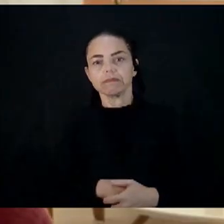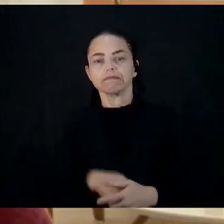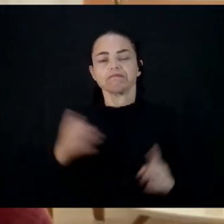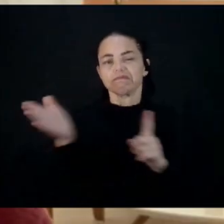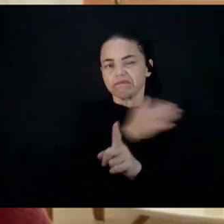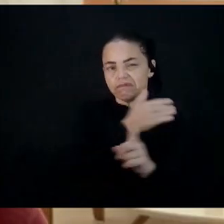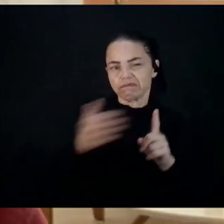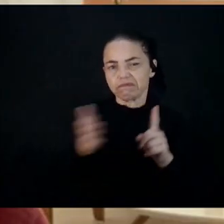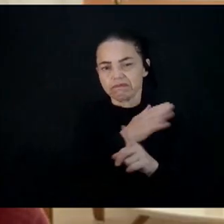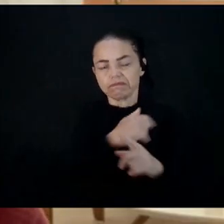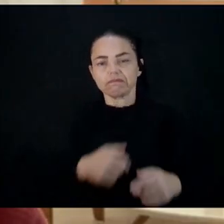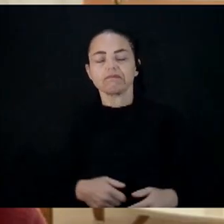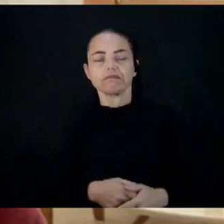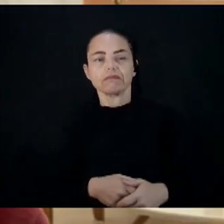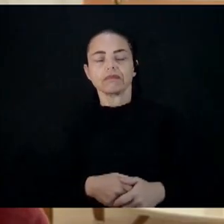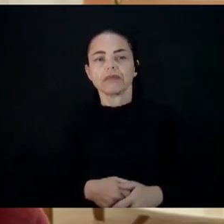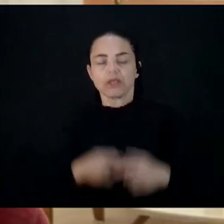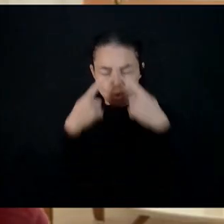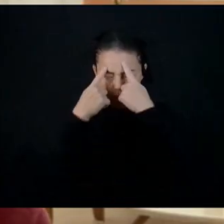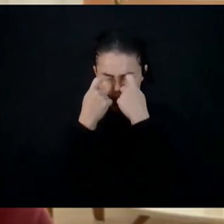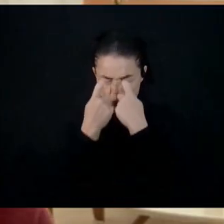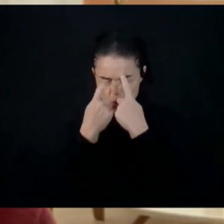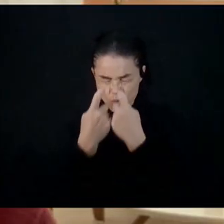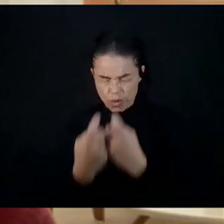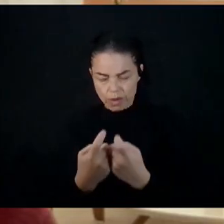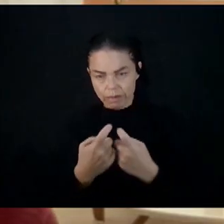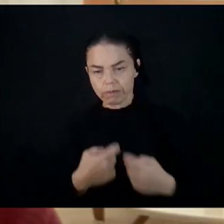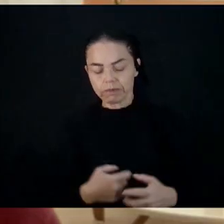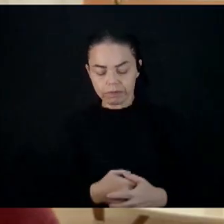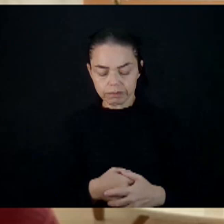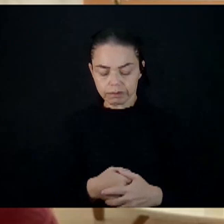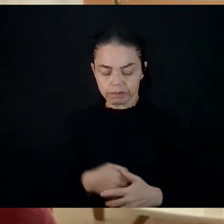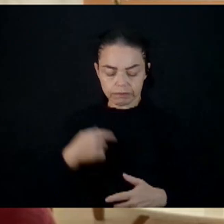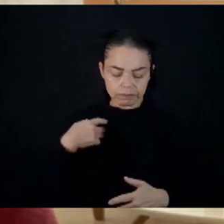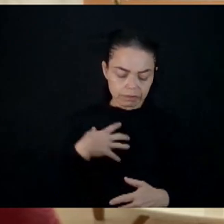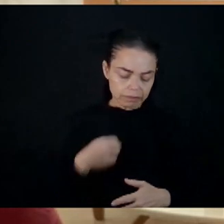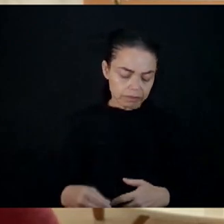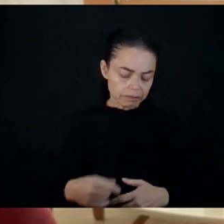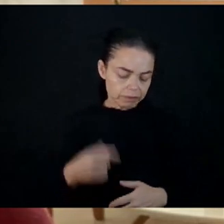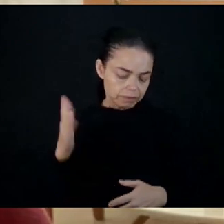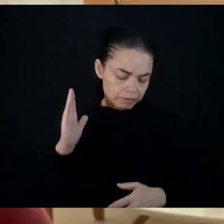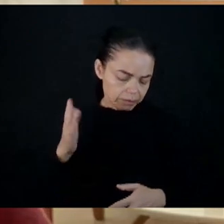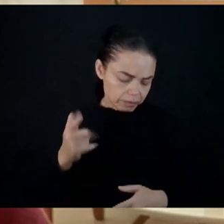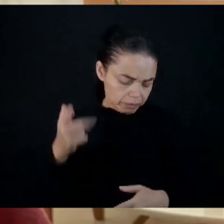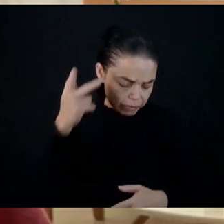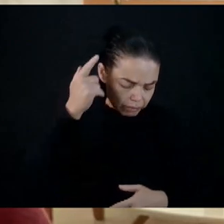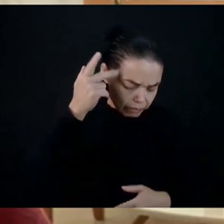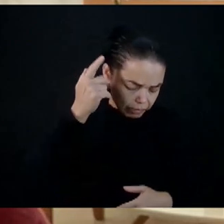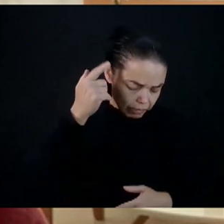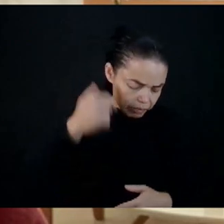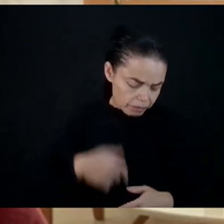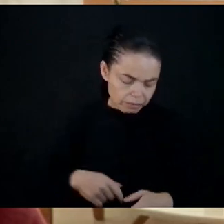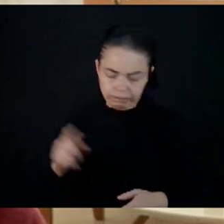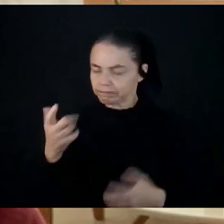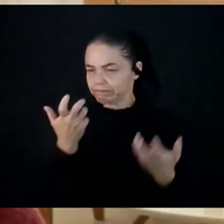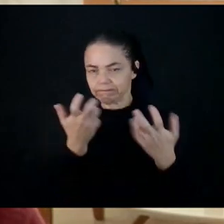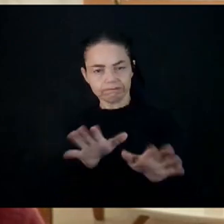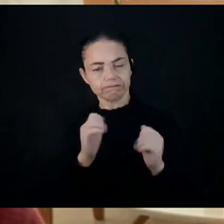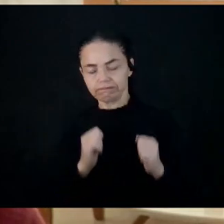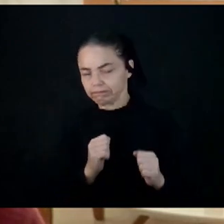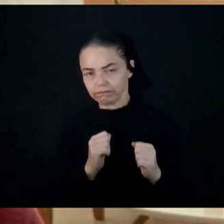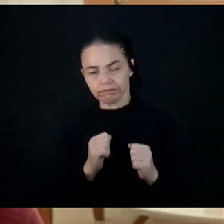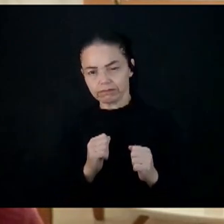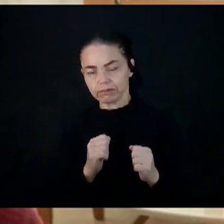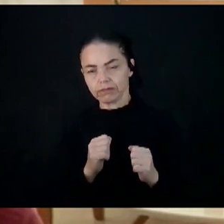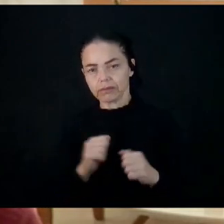muito violentos. Esse filho, geralmente, ou essa filha, não vai querer colocar uma gota de